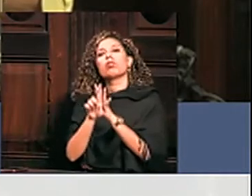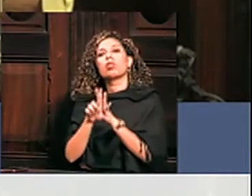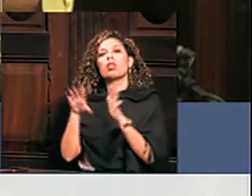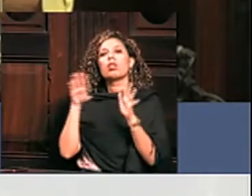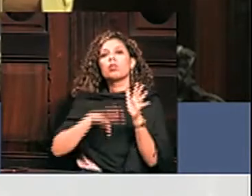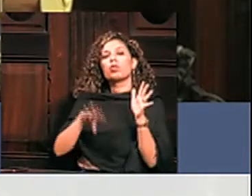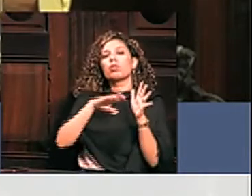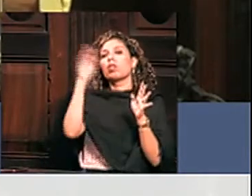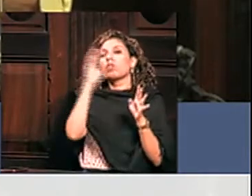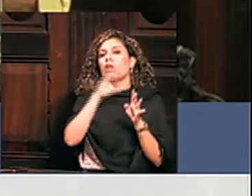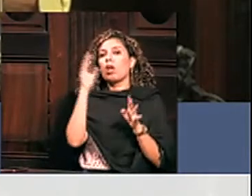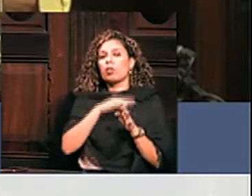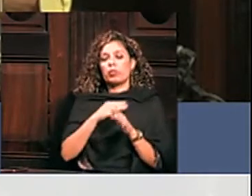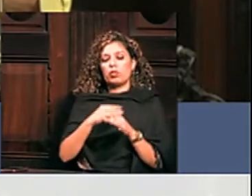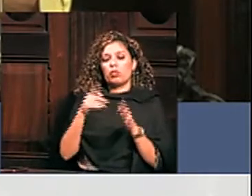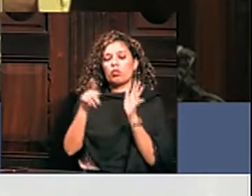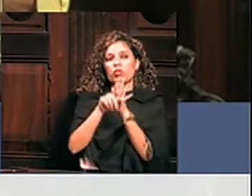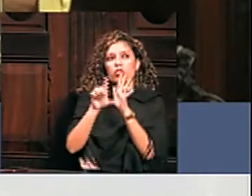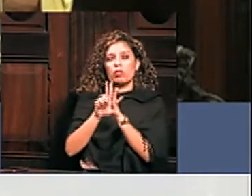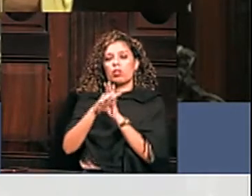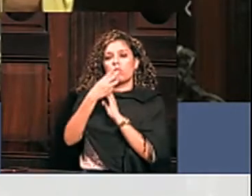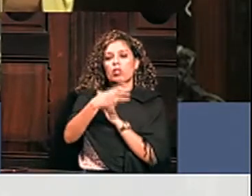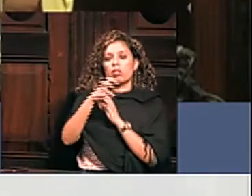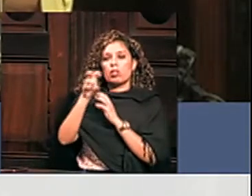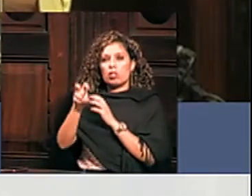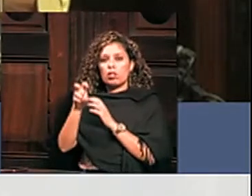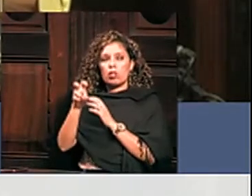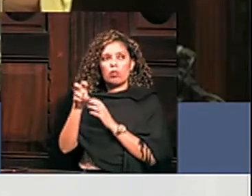aprovado, vai ao autógrafo. Projeto de lei 3528-A...